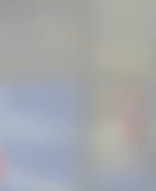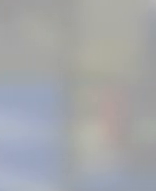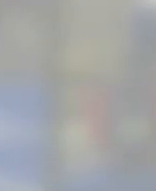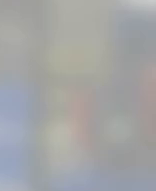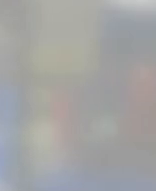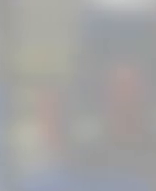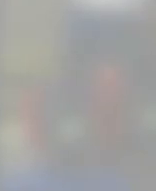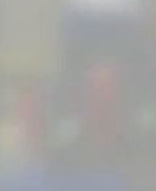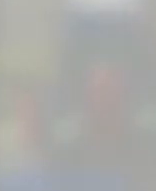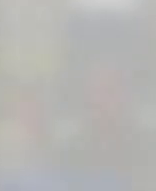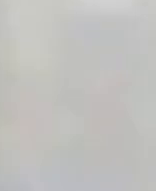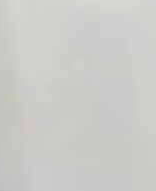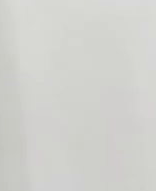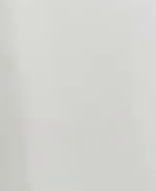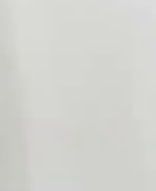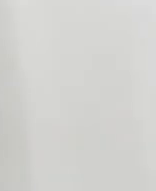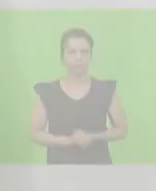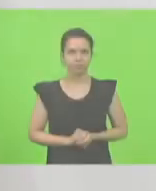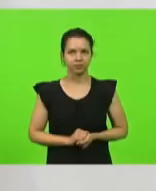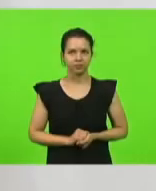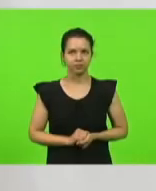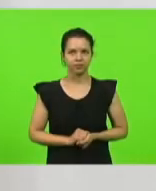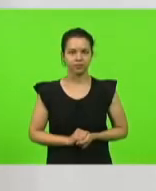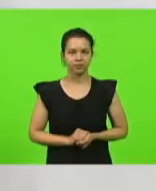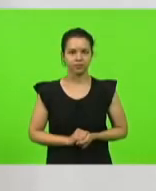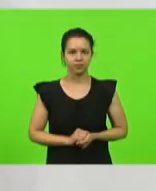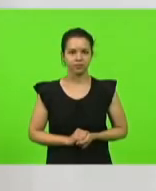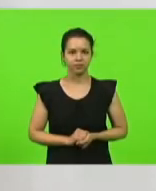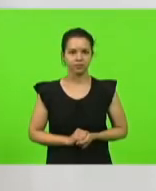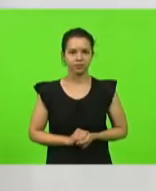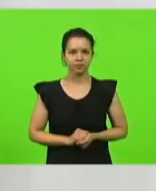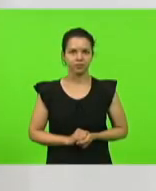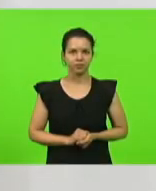Vossa Excelência terá mais 2 minutos, deputado.